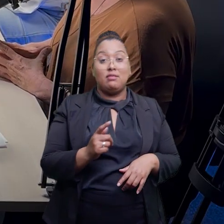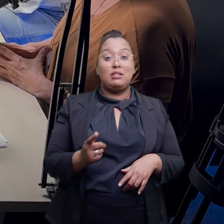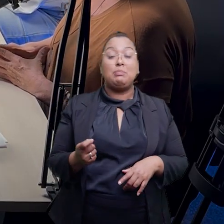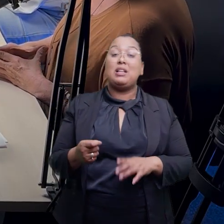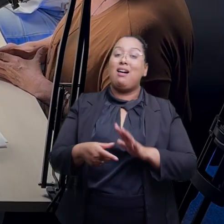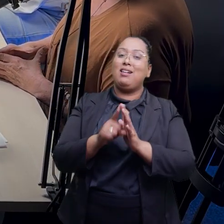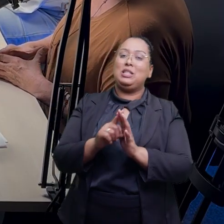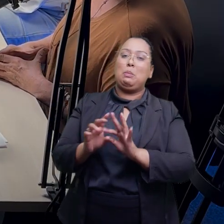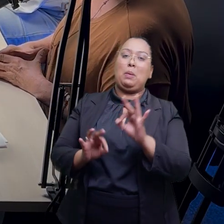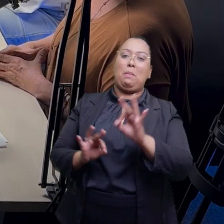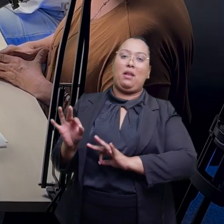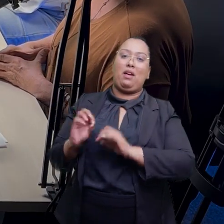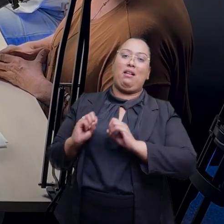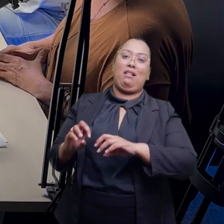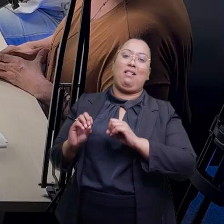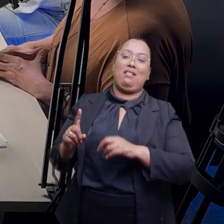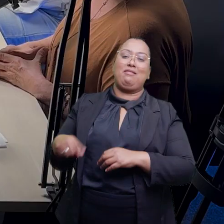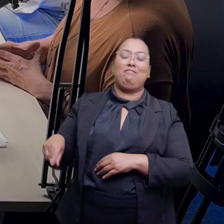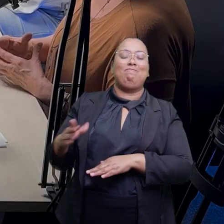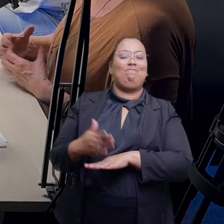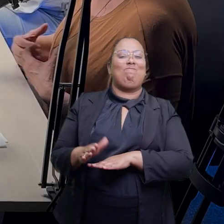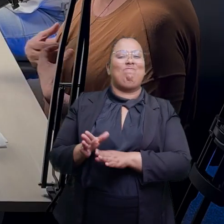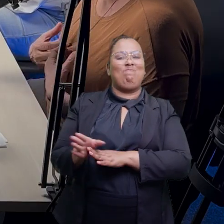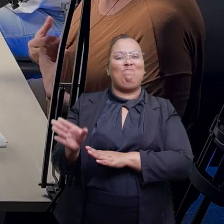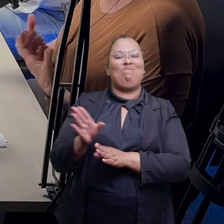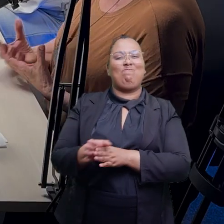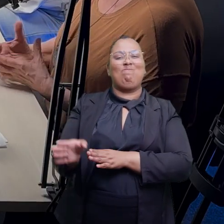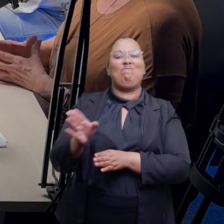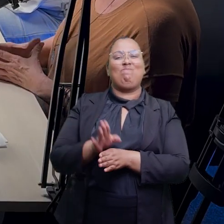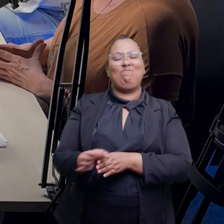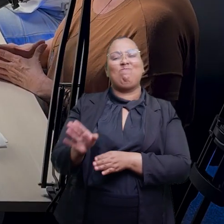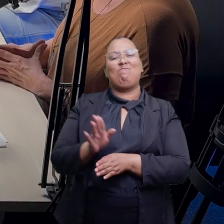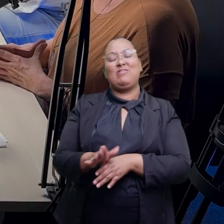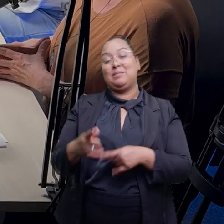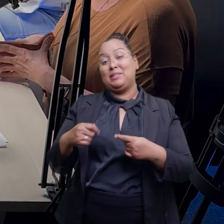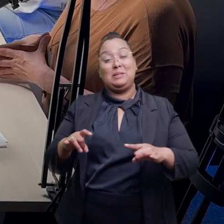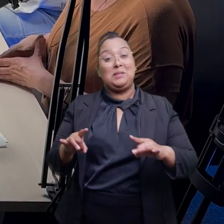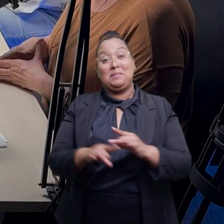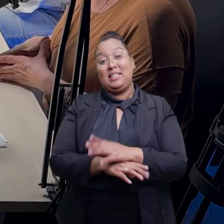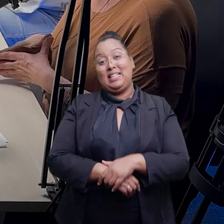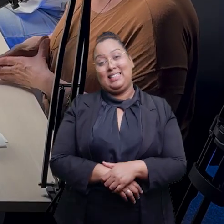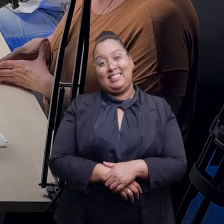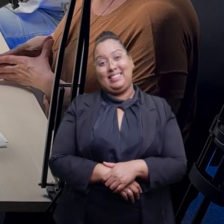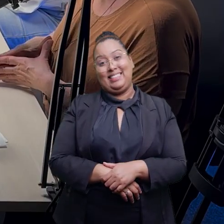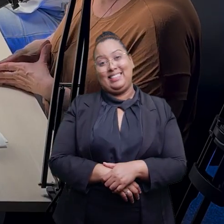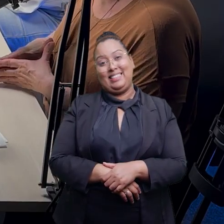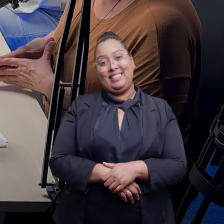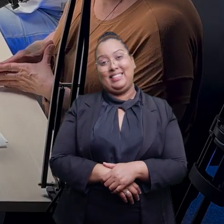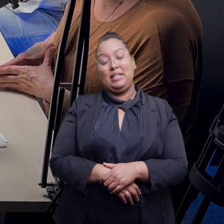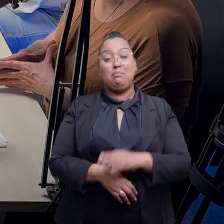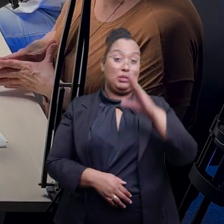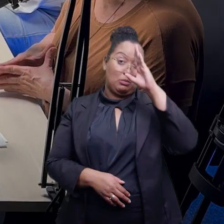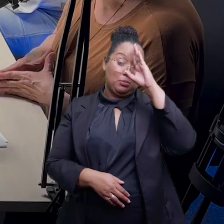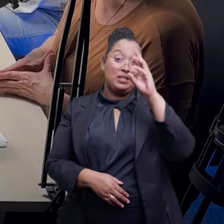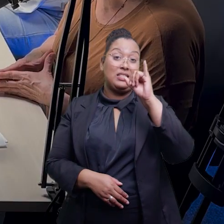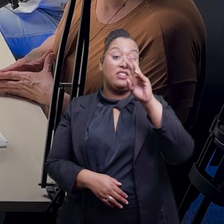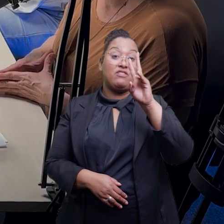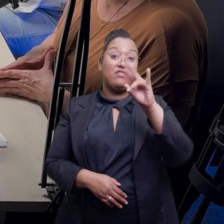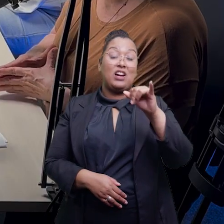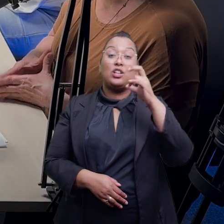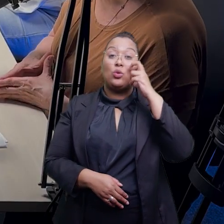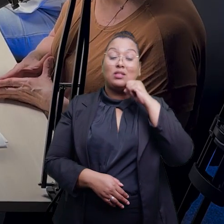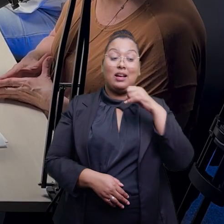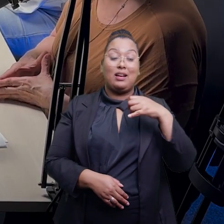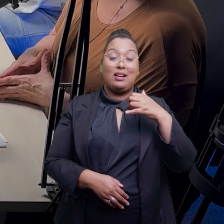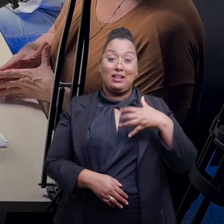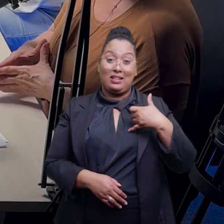parte da preparação. As pessoas precisam estar preparadas para isso. Principalmente se foram adotar uma criança